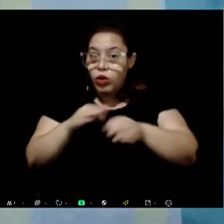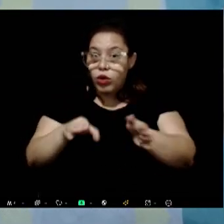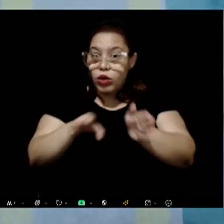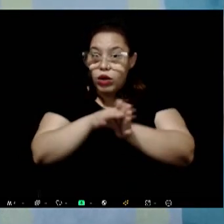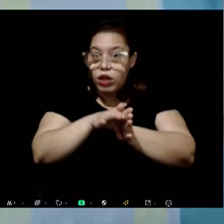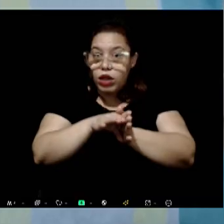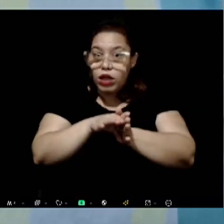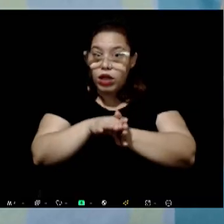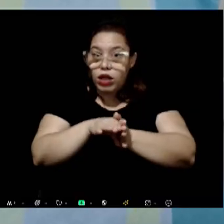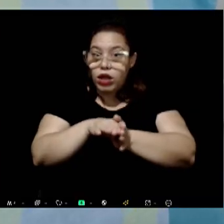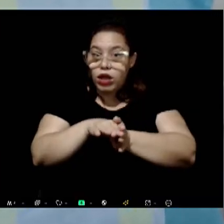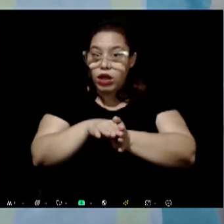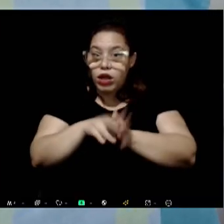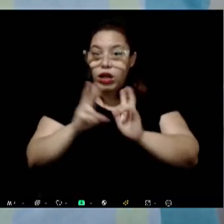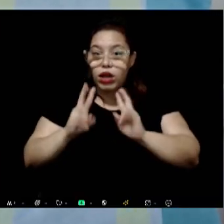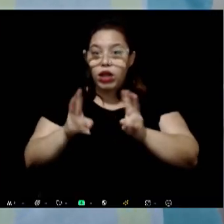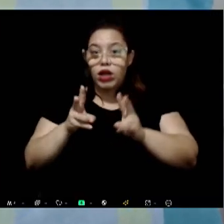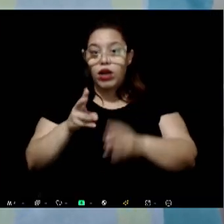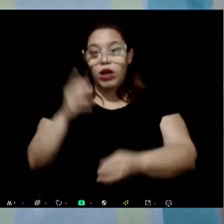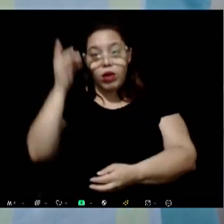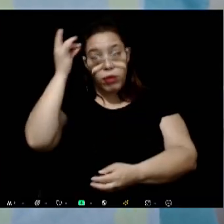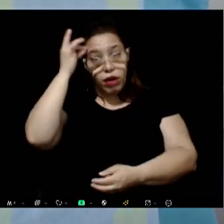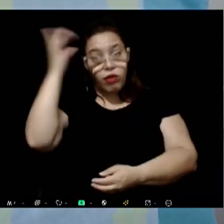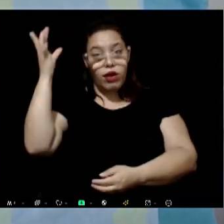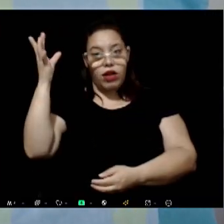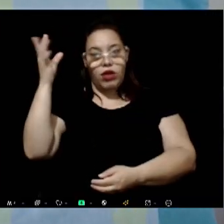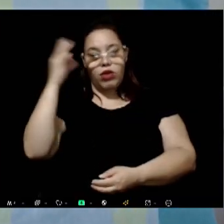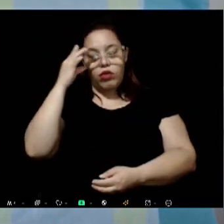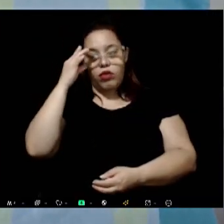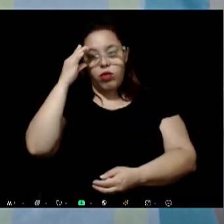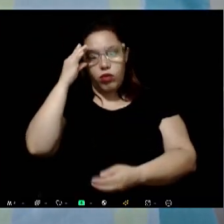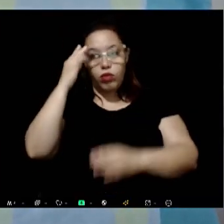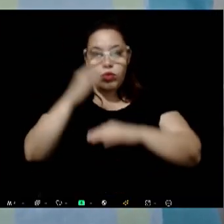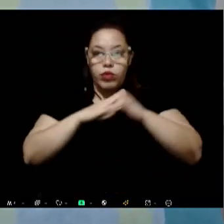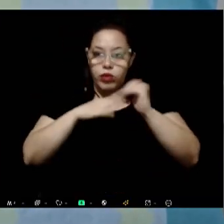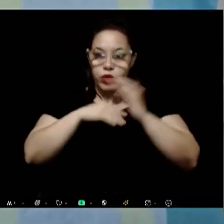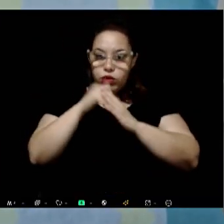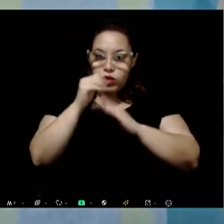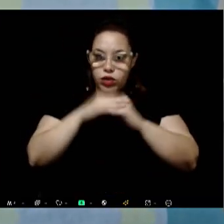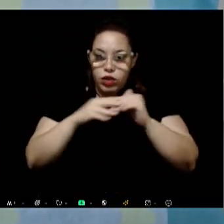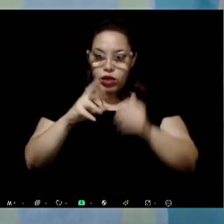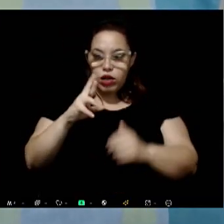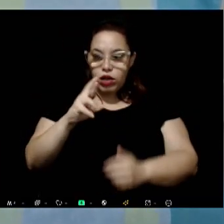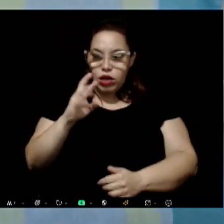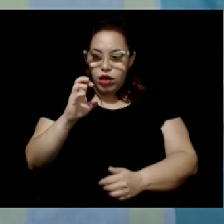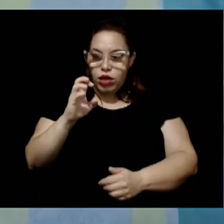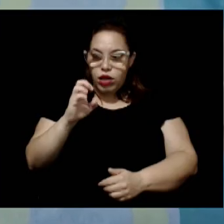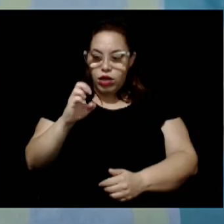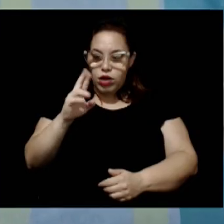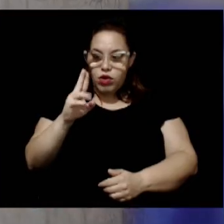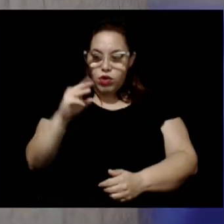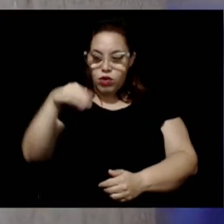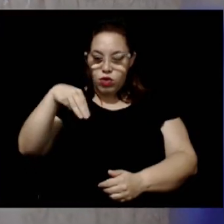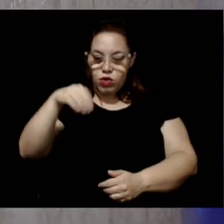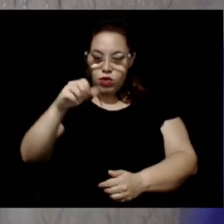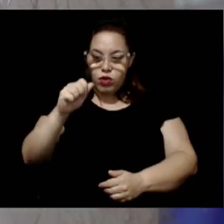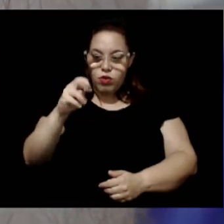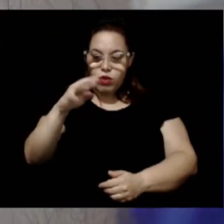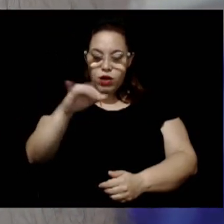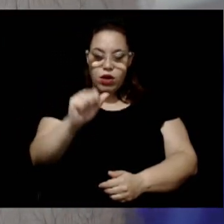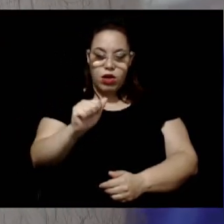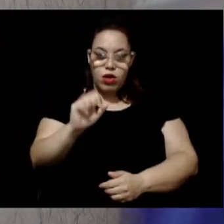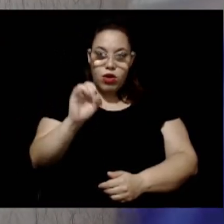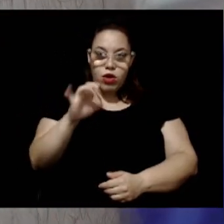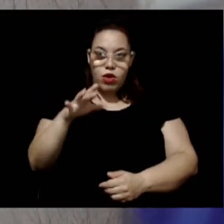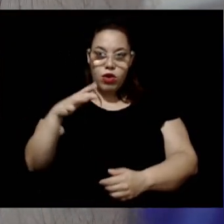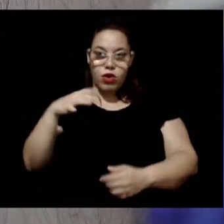fica mais fácil de tratar. Como eu disse, as doenças reumáticas não obrigatoriamente envolvem só o aparelho